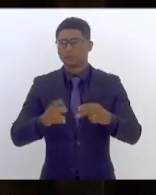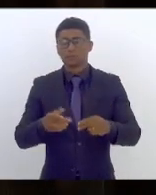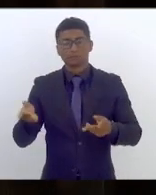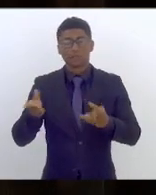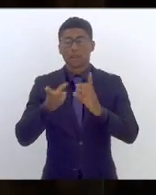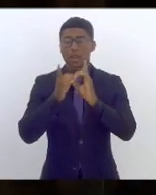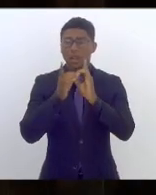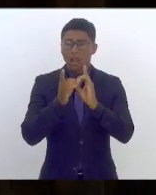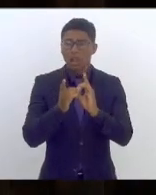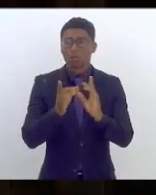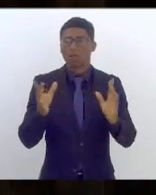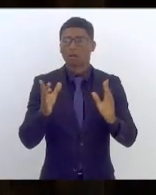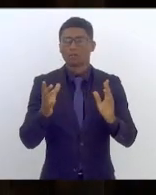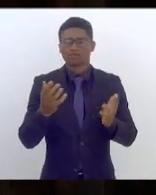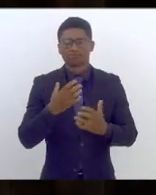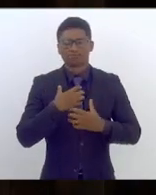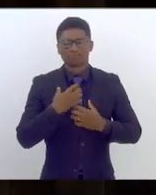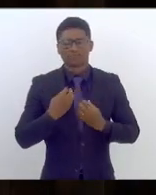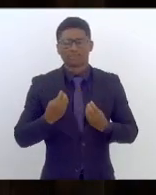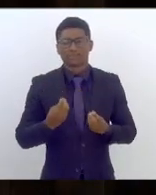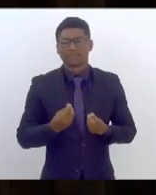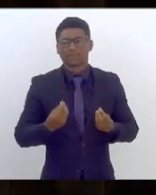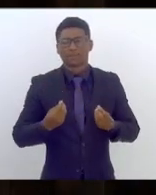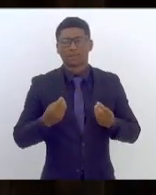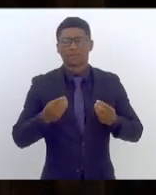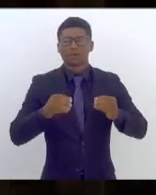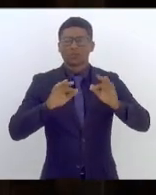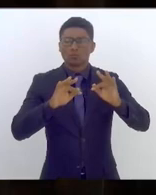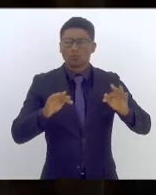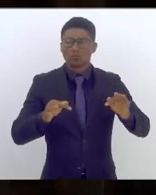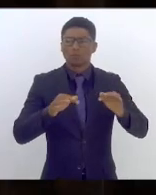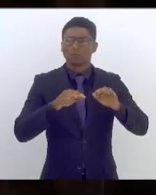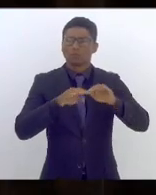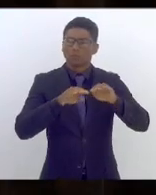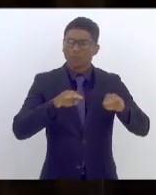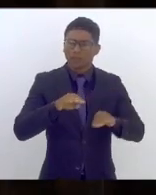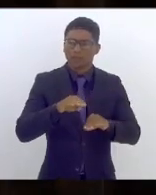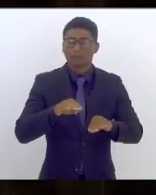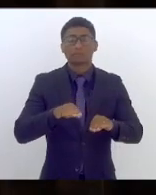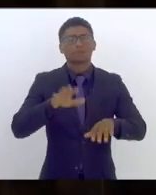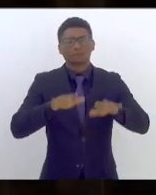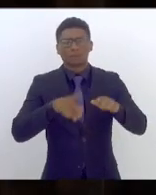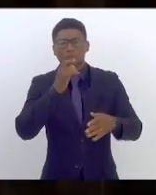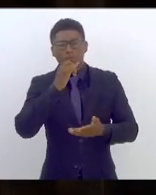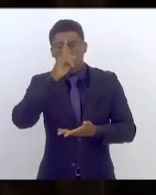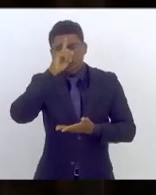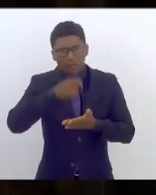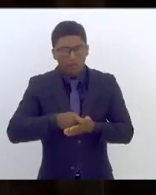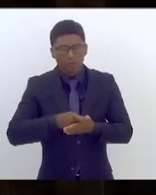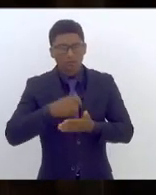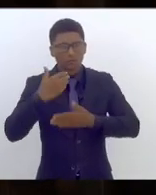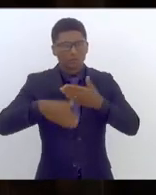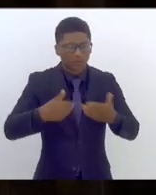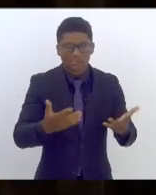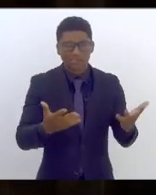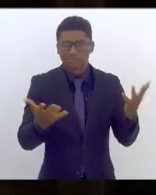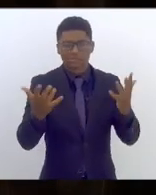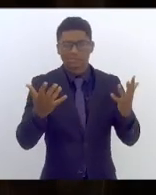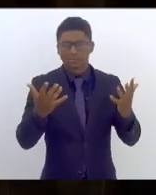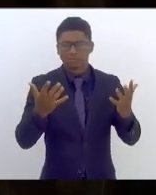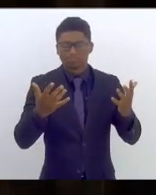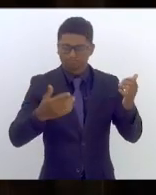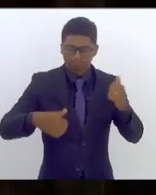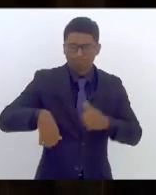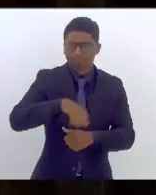Democrata tem muita sensibilidade ter humildade volta atrás em algumas posições que ele toma etc ele ao mesmo tempo